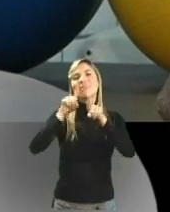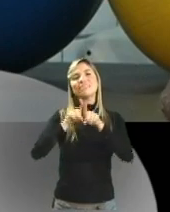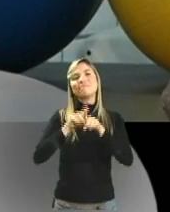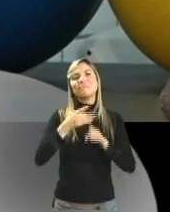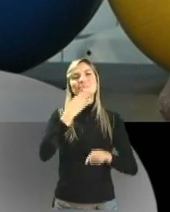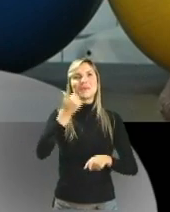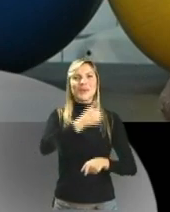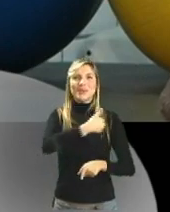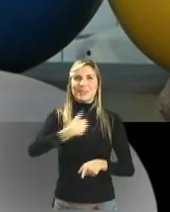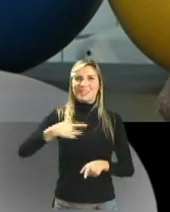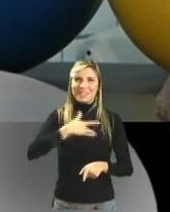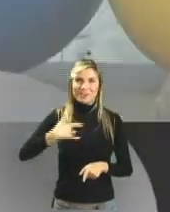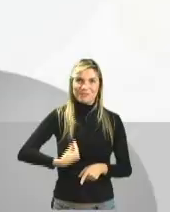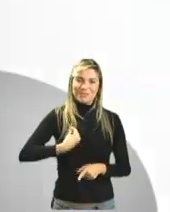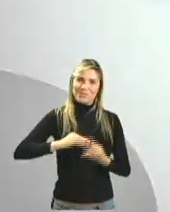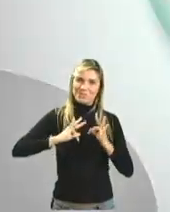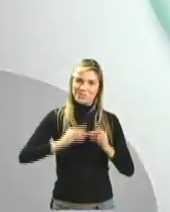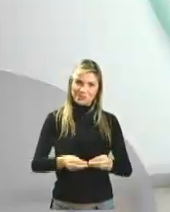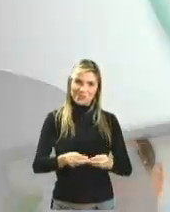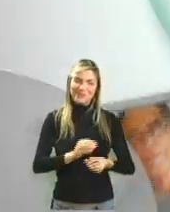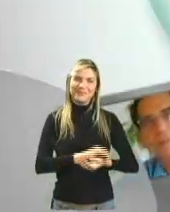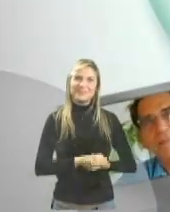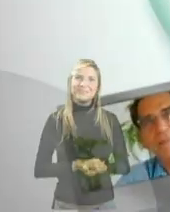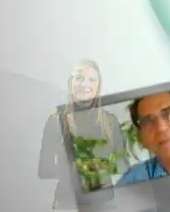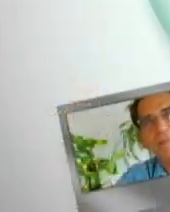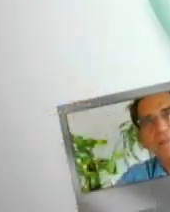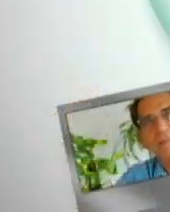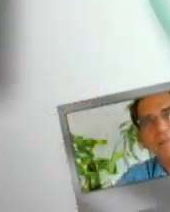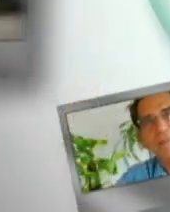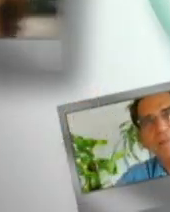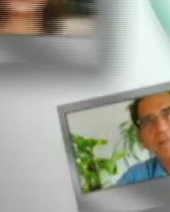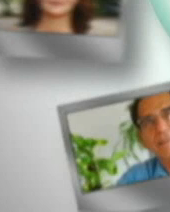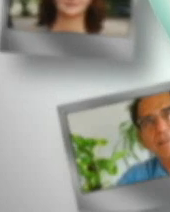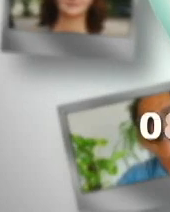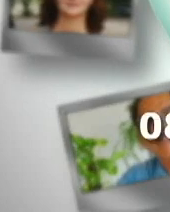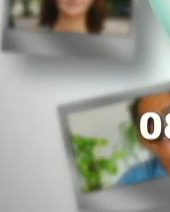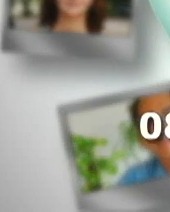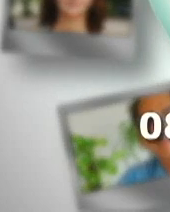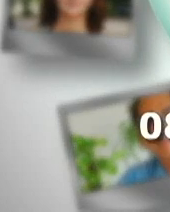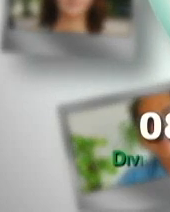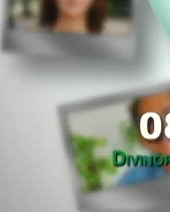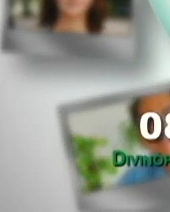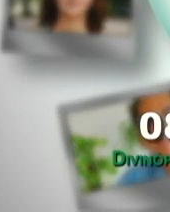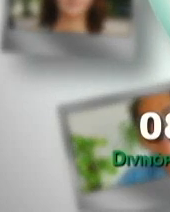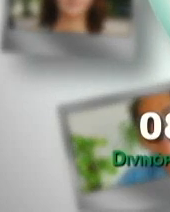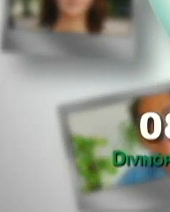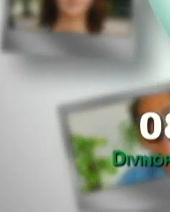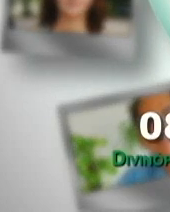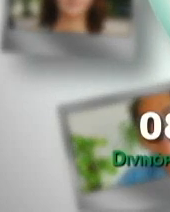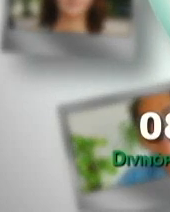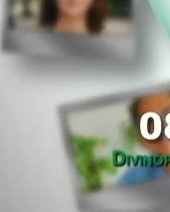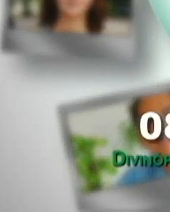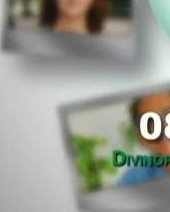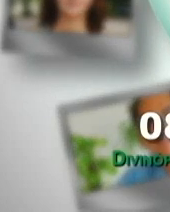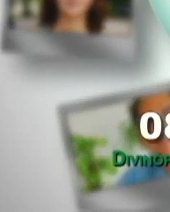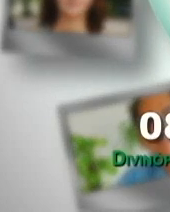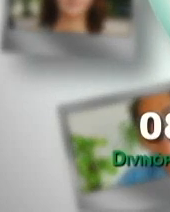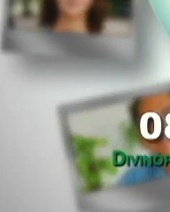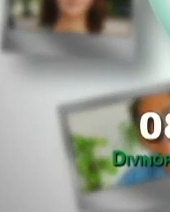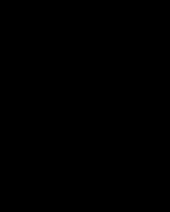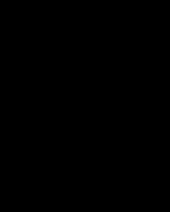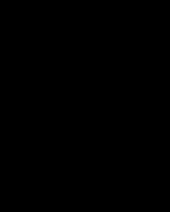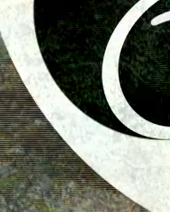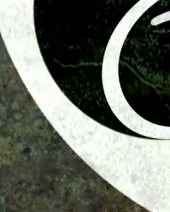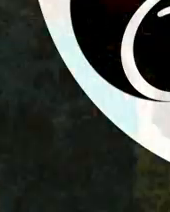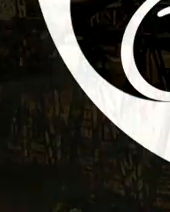da qualidade de vida de todos. FUNED UENG Educação Superior, 0800 037 1213.